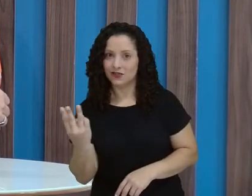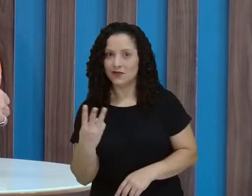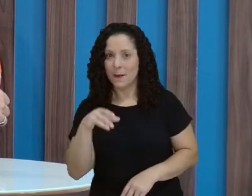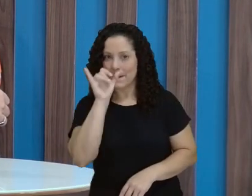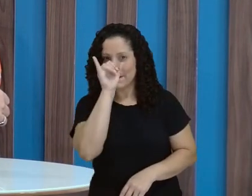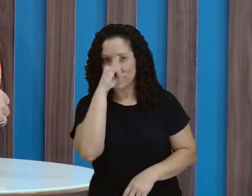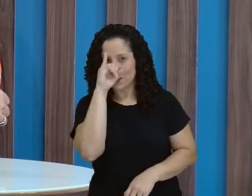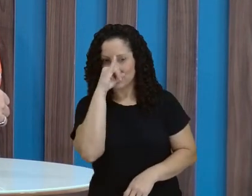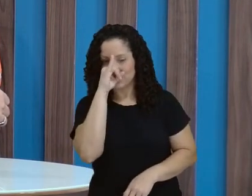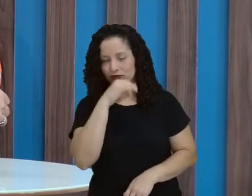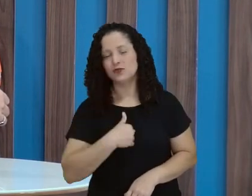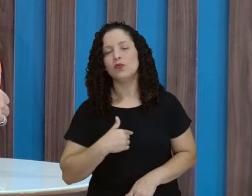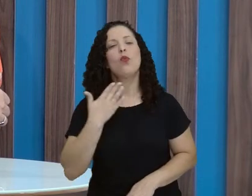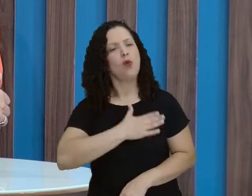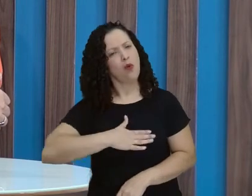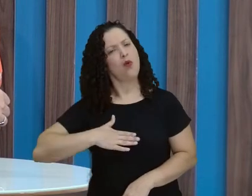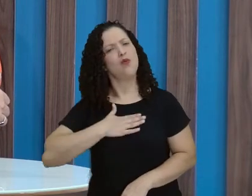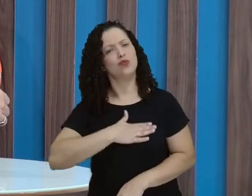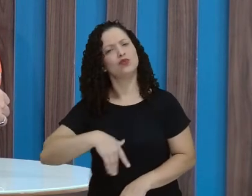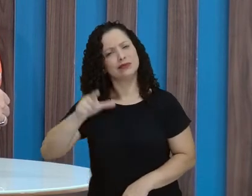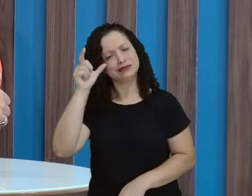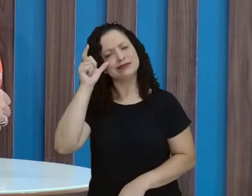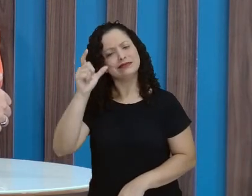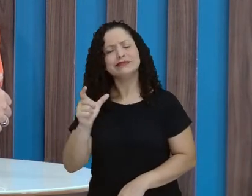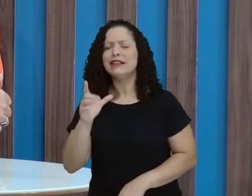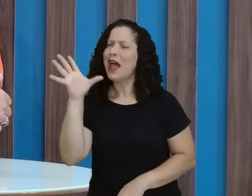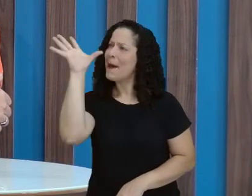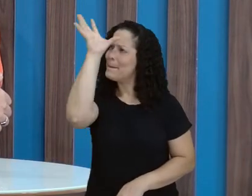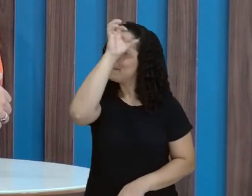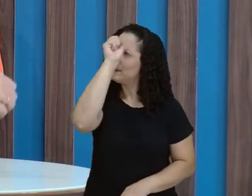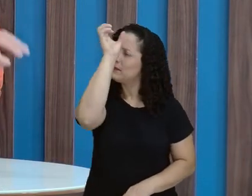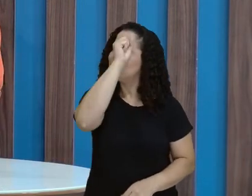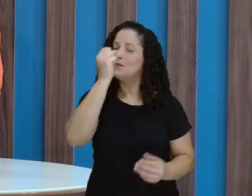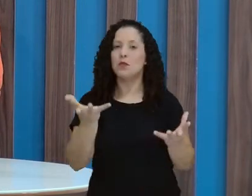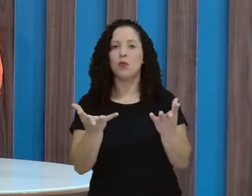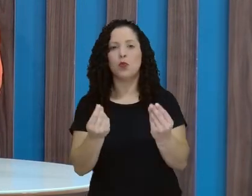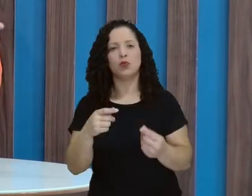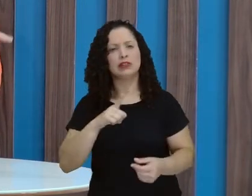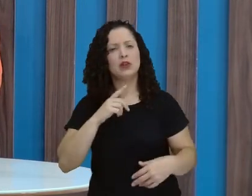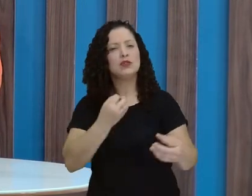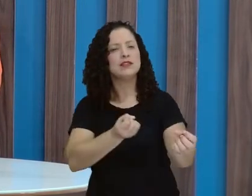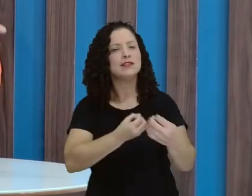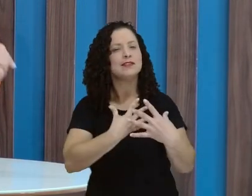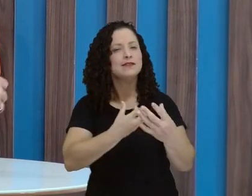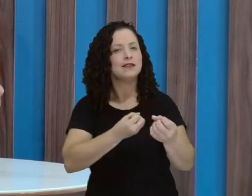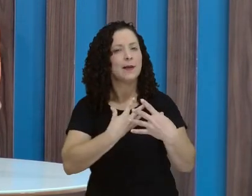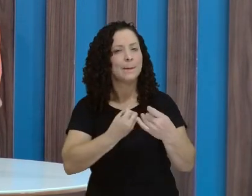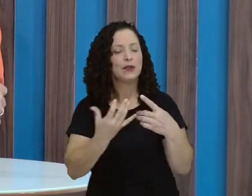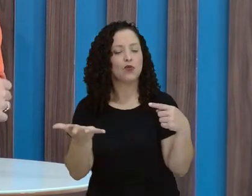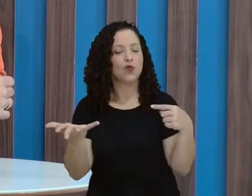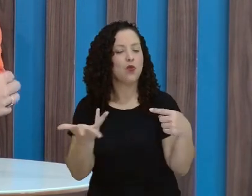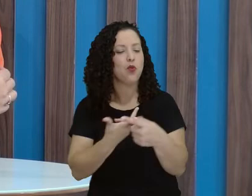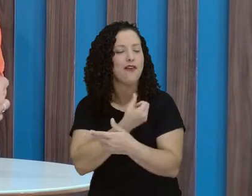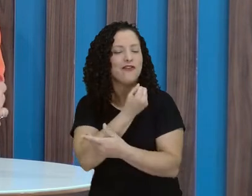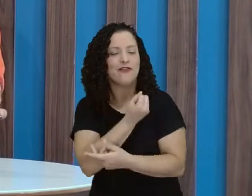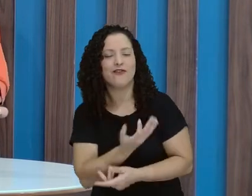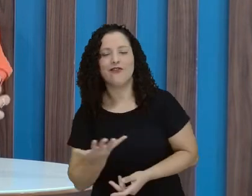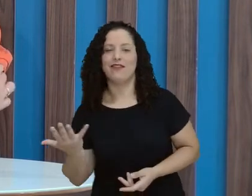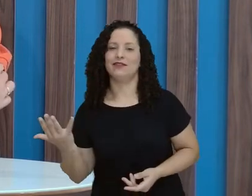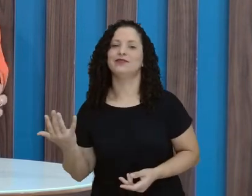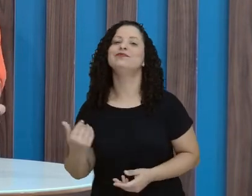acho muito interessante. Porque a gente aprende bastante, ele tem umas lições aí, não é só uma não, mais de uma lição